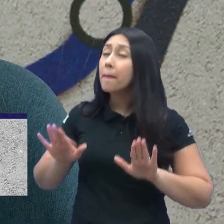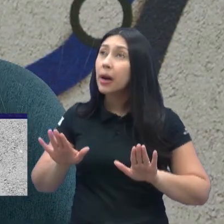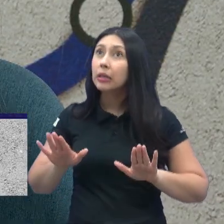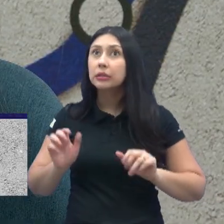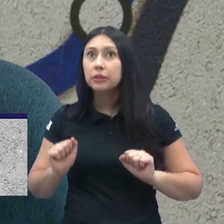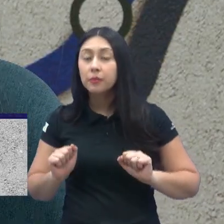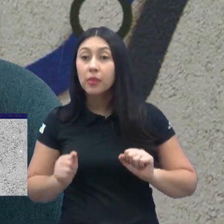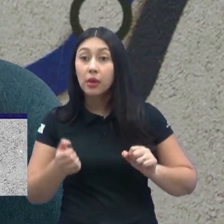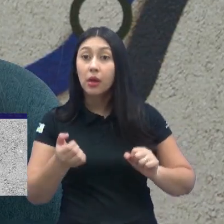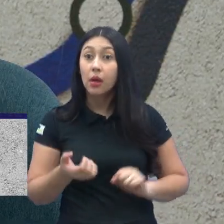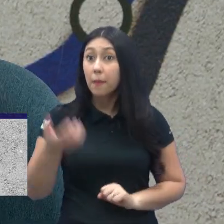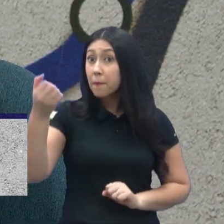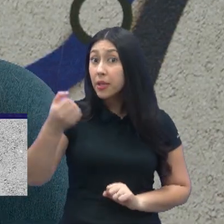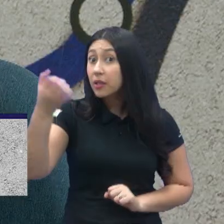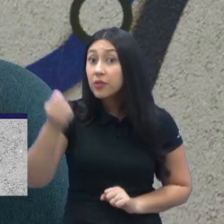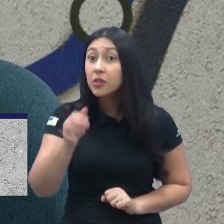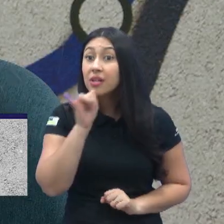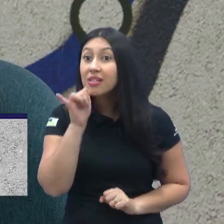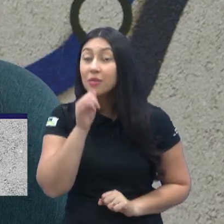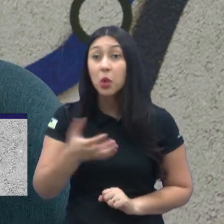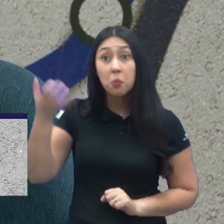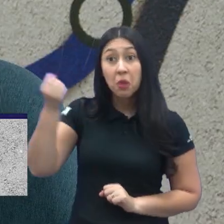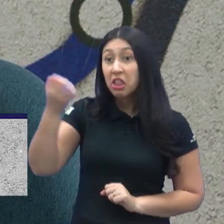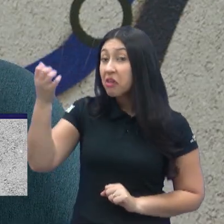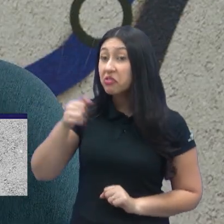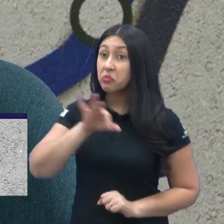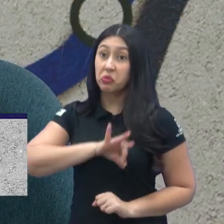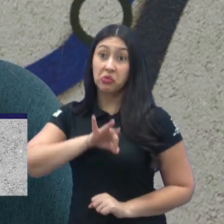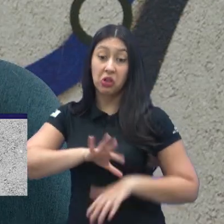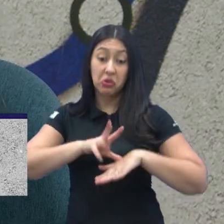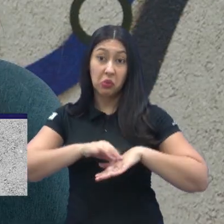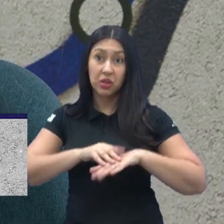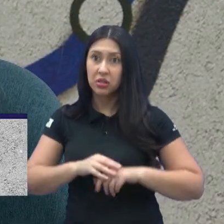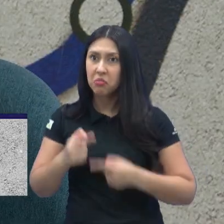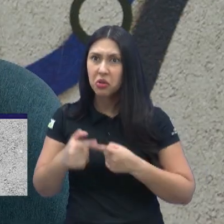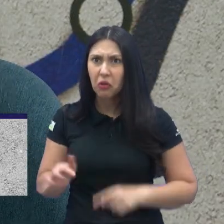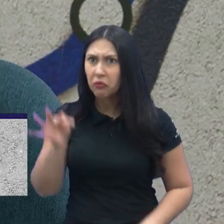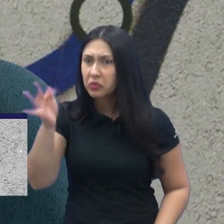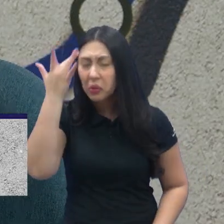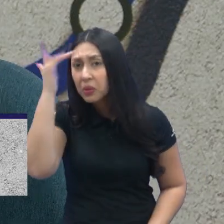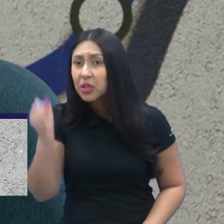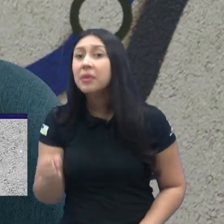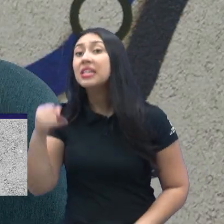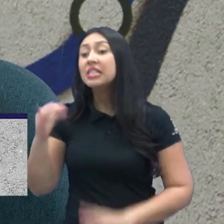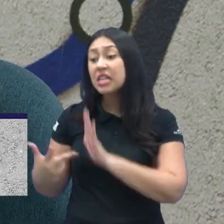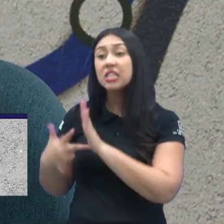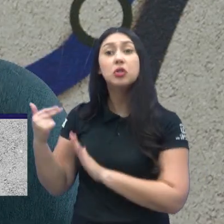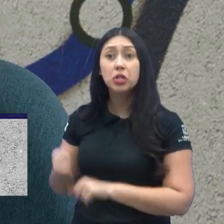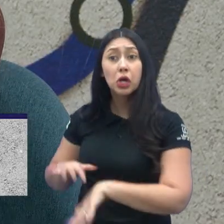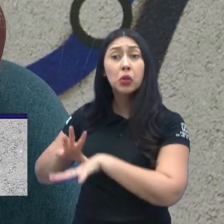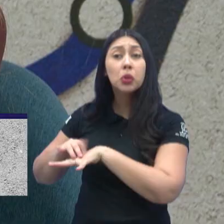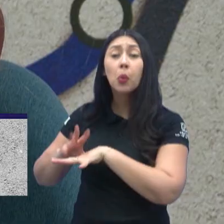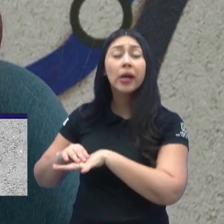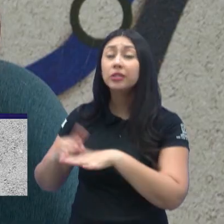os benefícios, por exemplo, de auxílio-doença. A gente não sabe se você vai ficar doente, se você vai fazer uma cirurgia, vai acontecer alguma coisa, então você